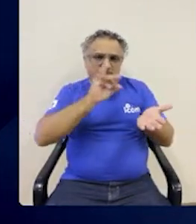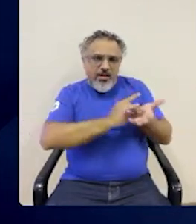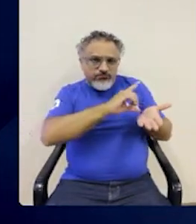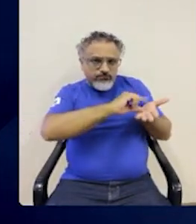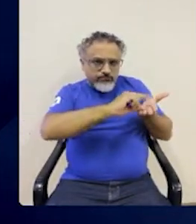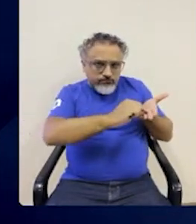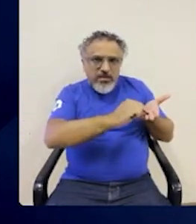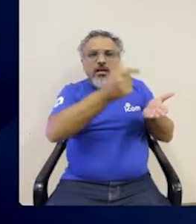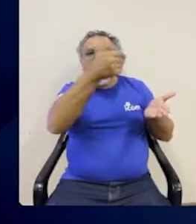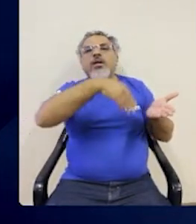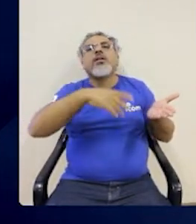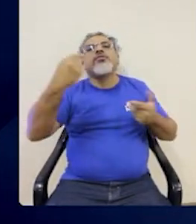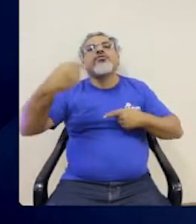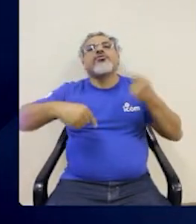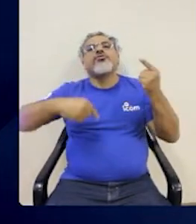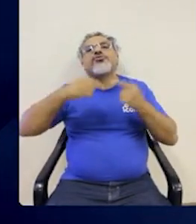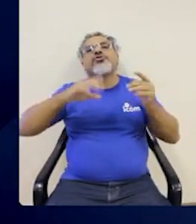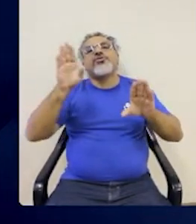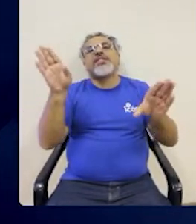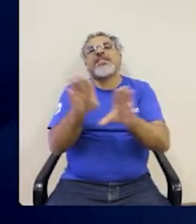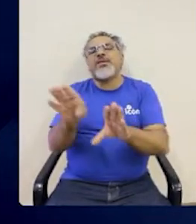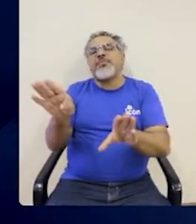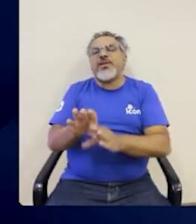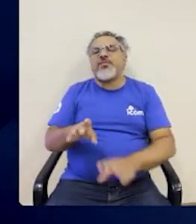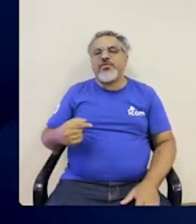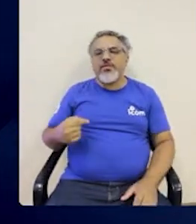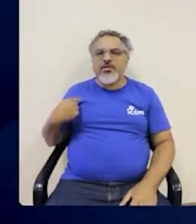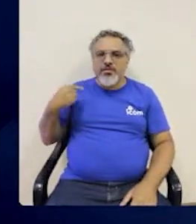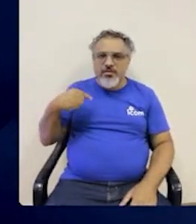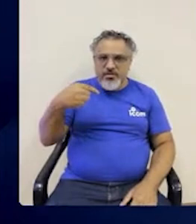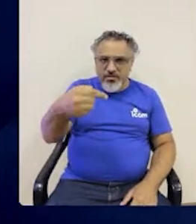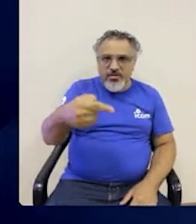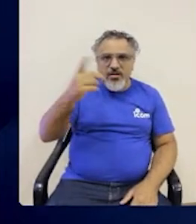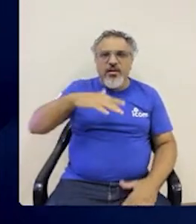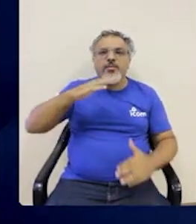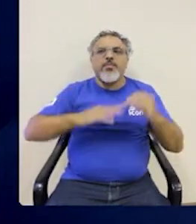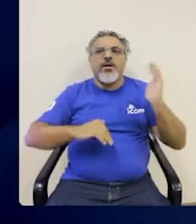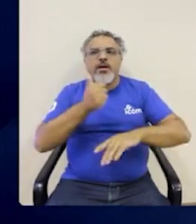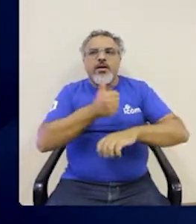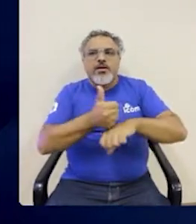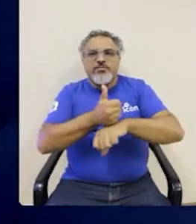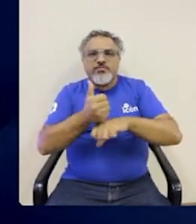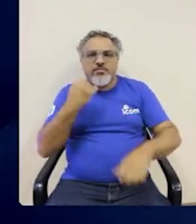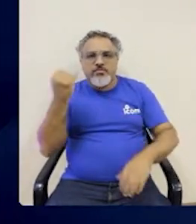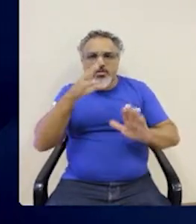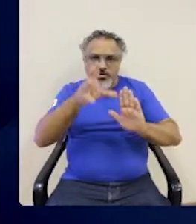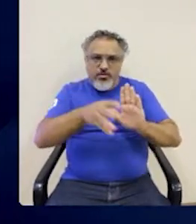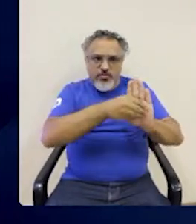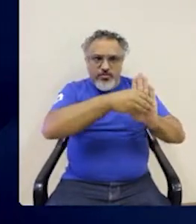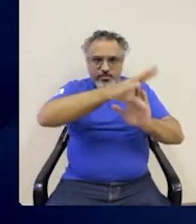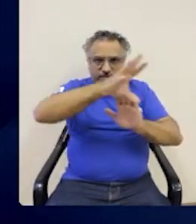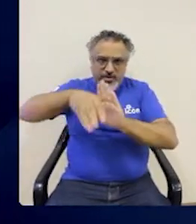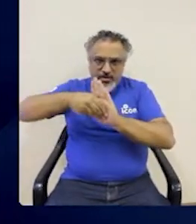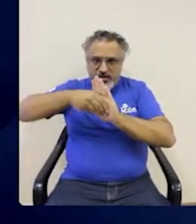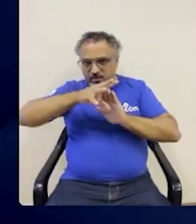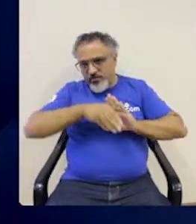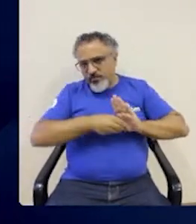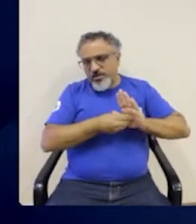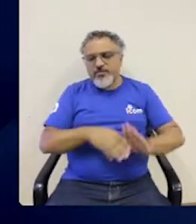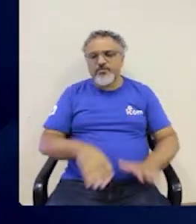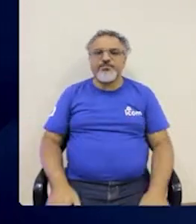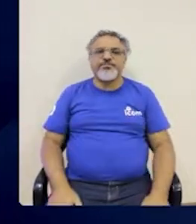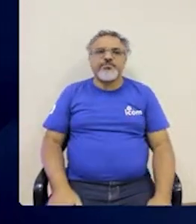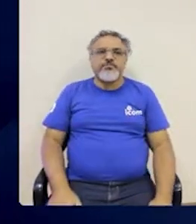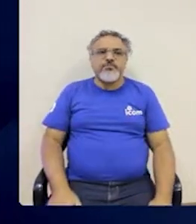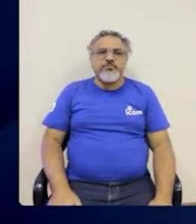uma das coisas que a gente discutiu e que também foi trazido pela manhã foi com relação às práticas integrativas e complementares.